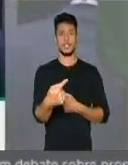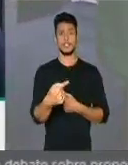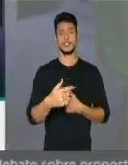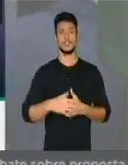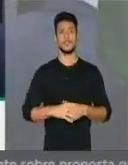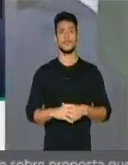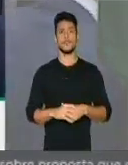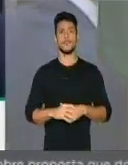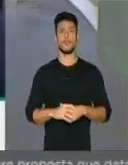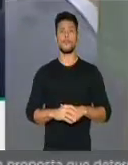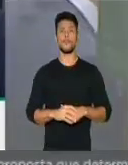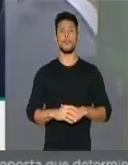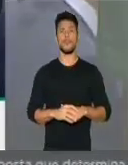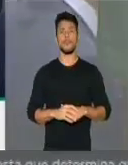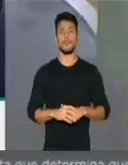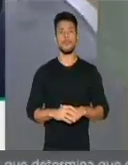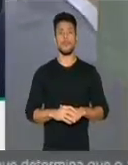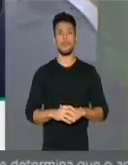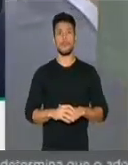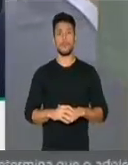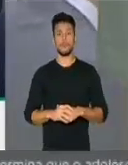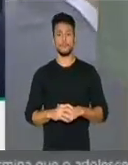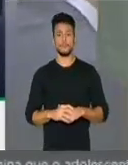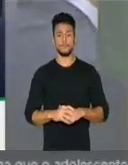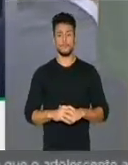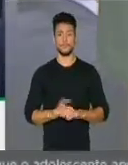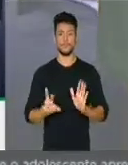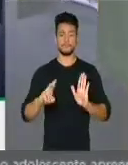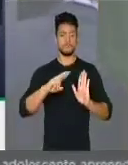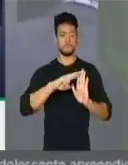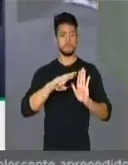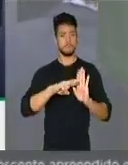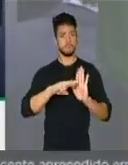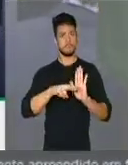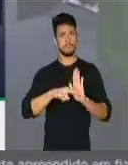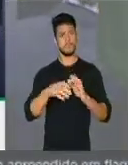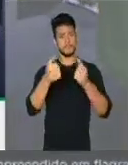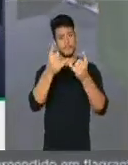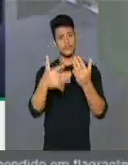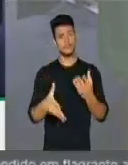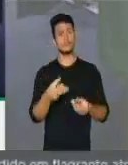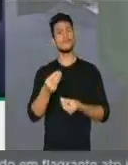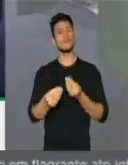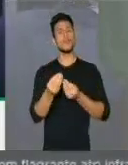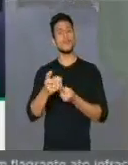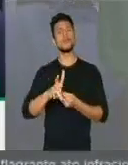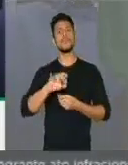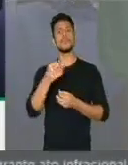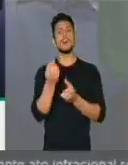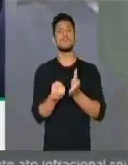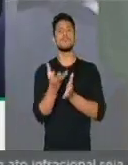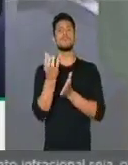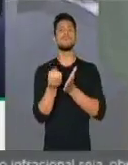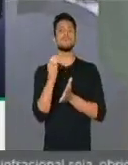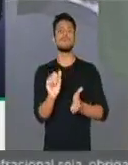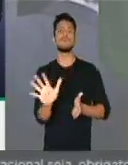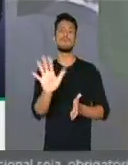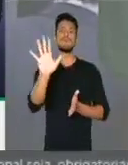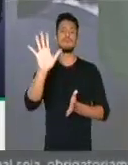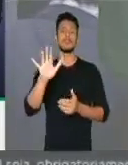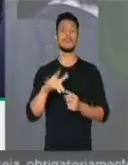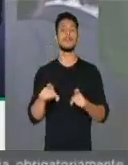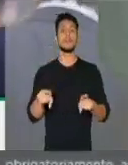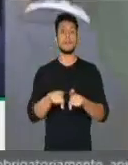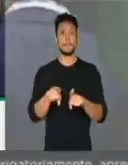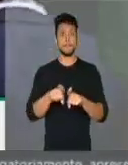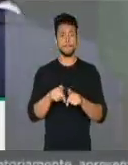redação: regulamento disporá sobre a emissão, o vencimento, a distribuição,